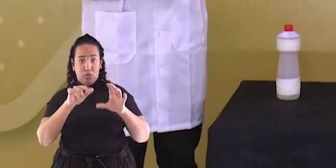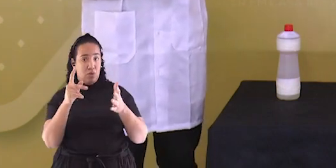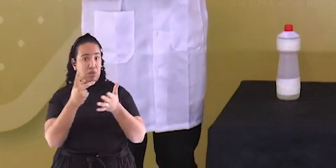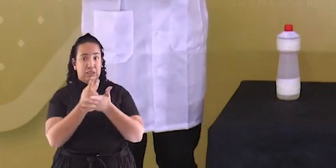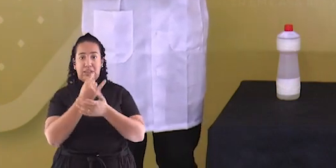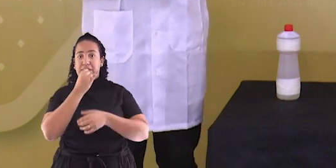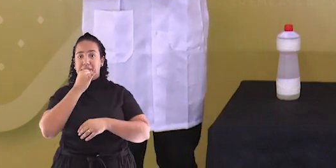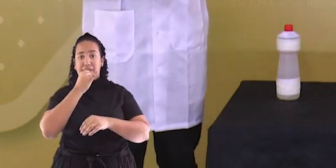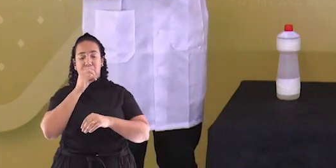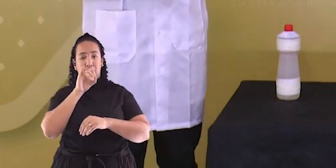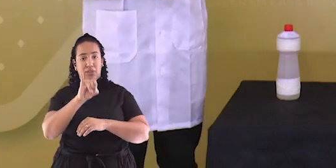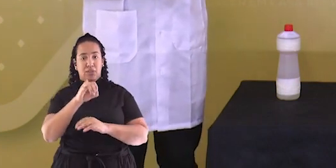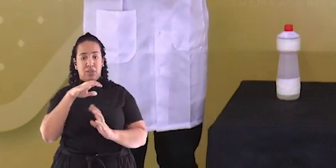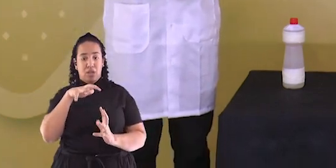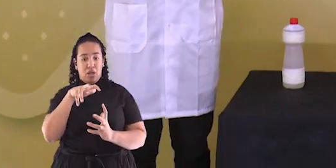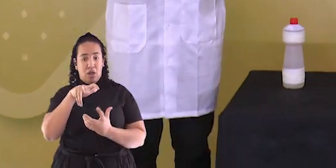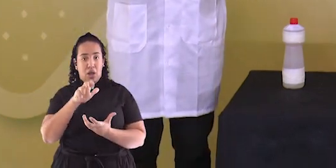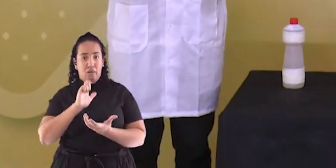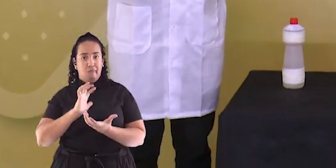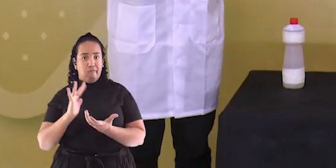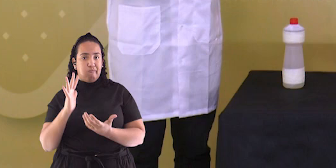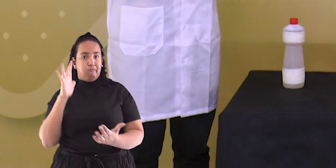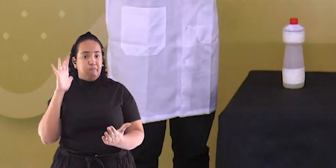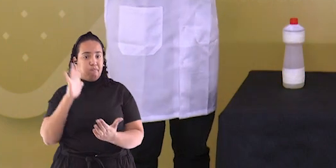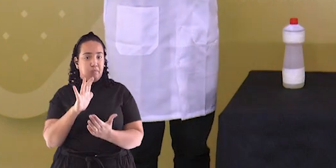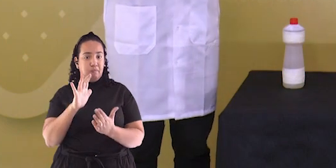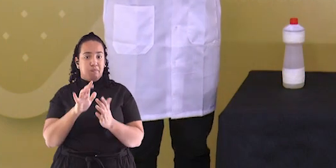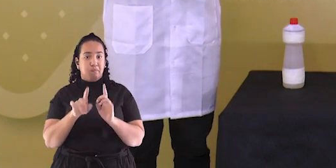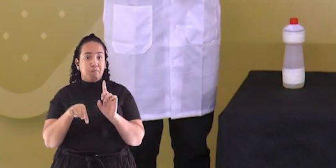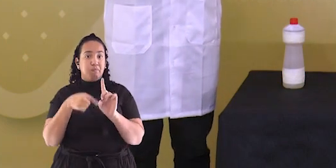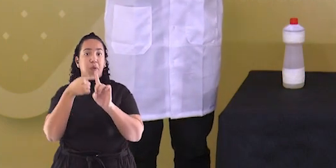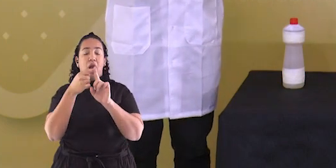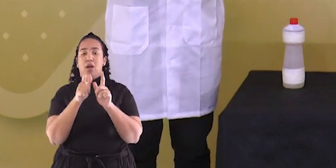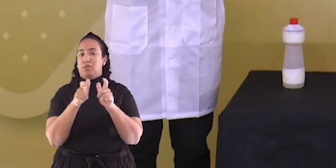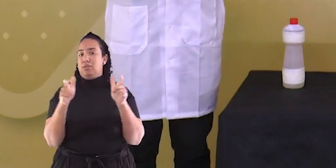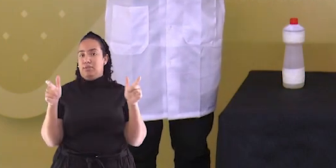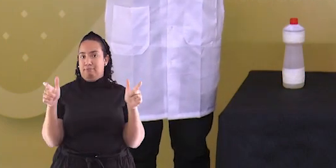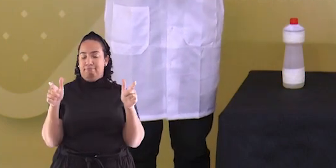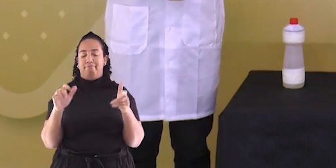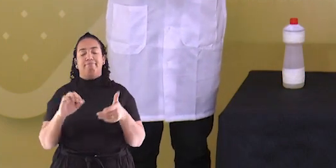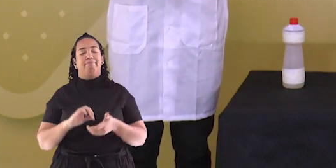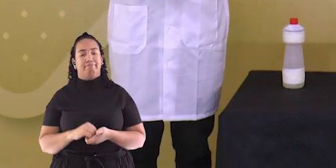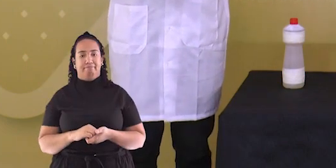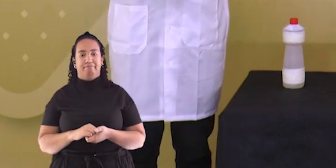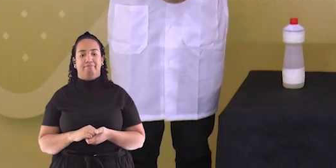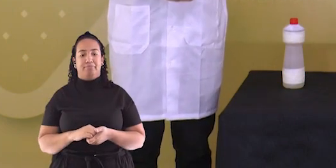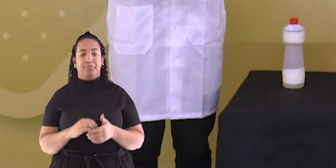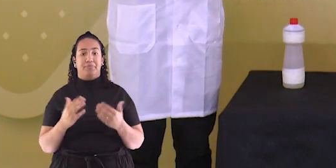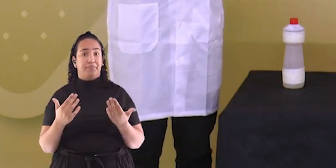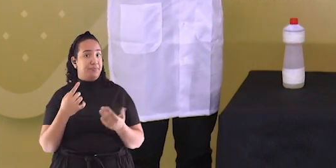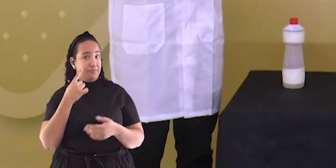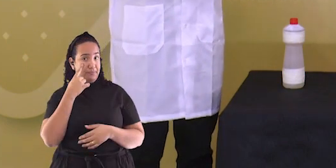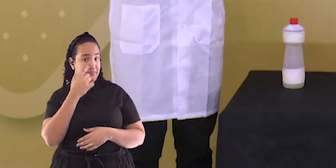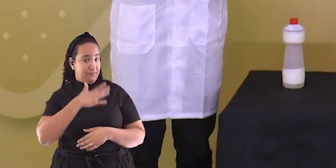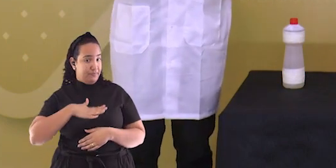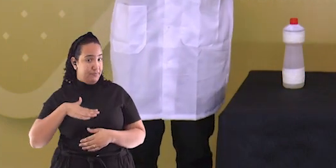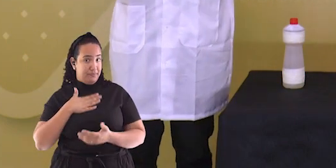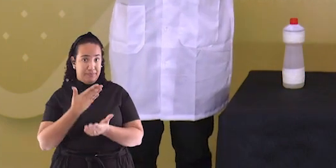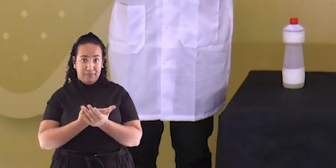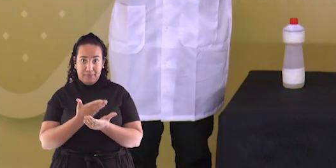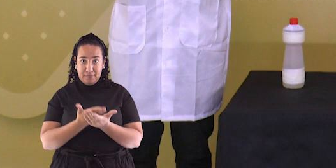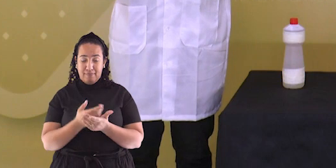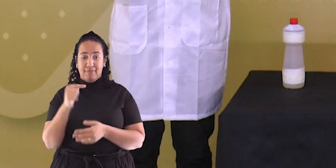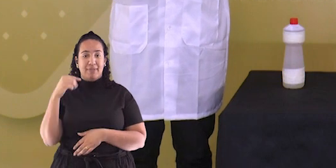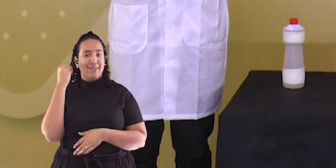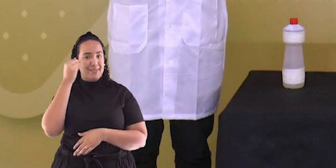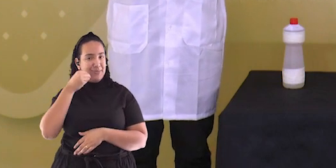aqui no nível do mar, certo? E aí, o que acharam da aula? O nosso experimento é bem bacana de se fazer. Tomando todos os cuidados